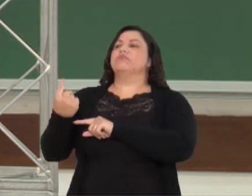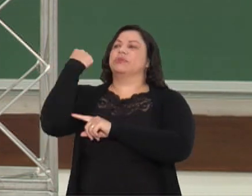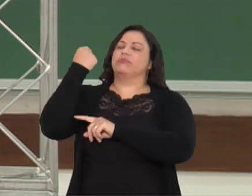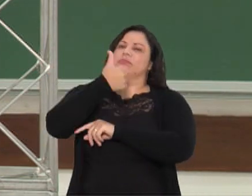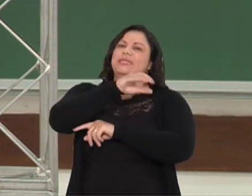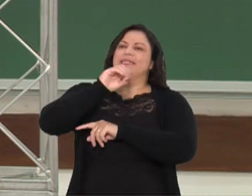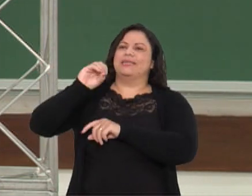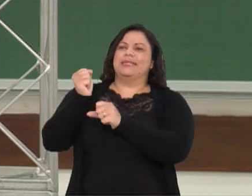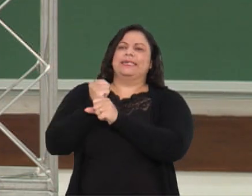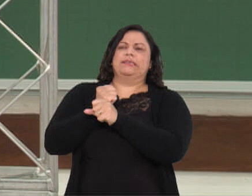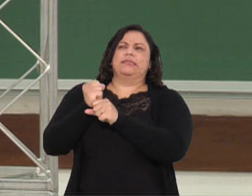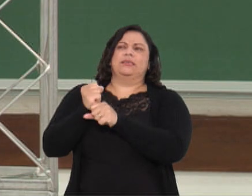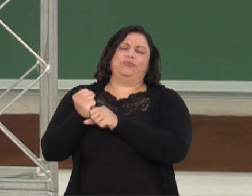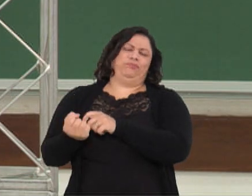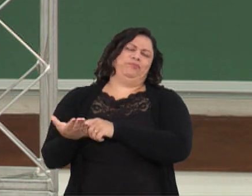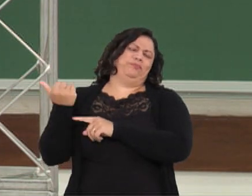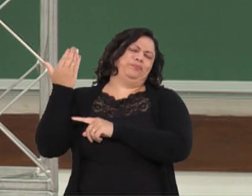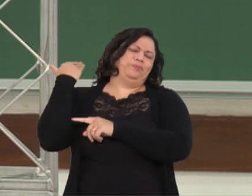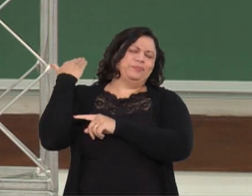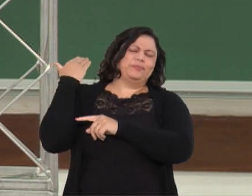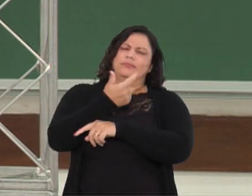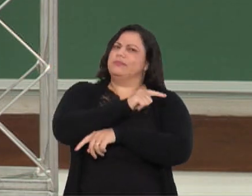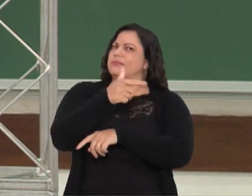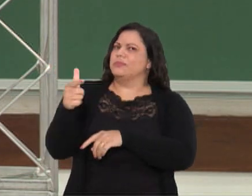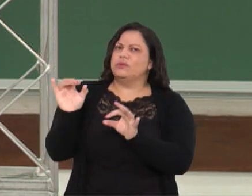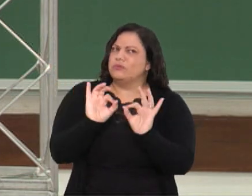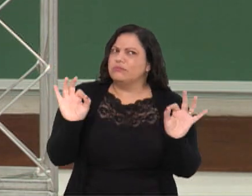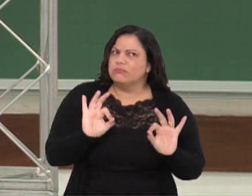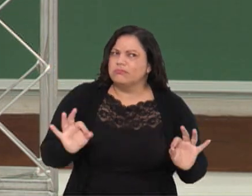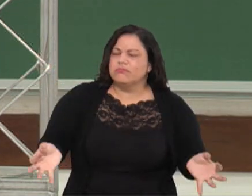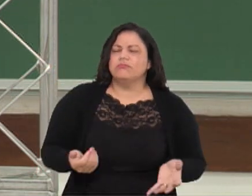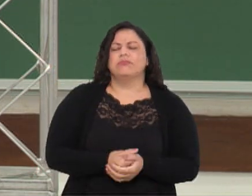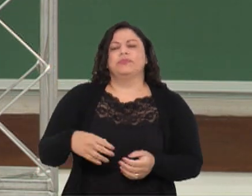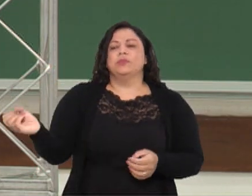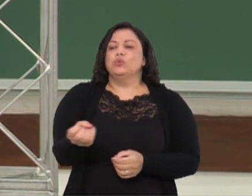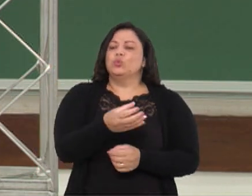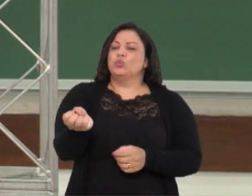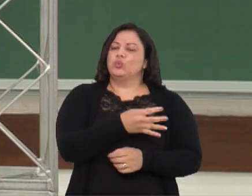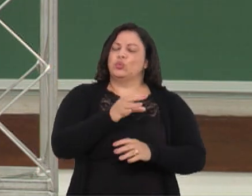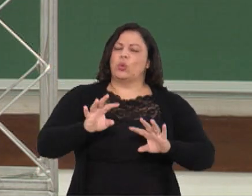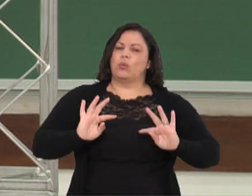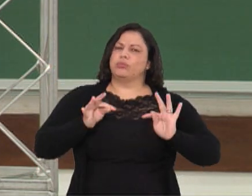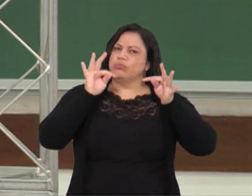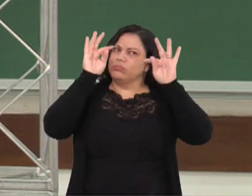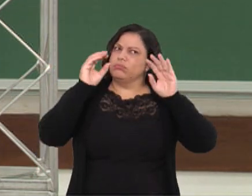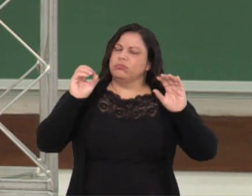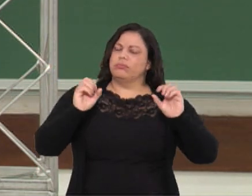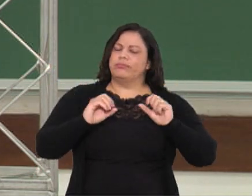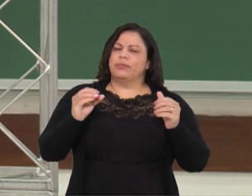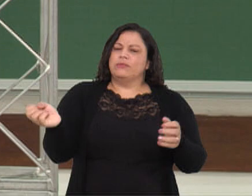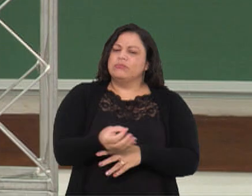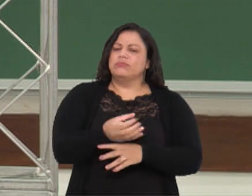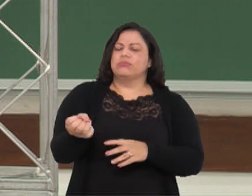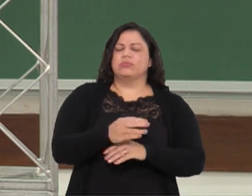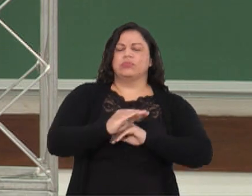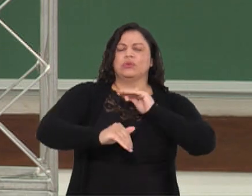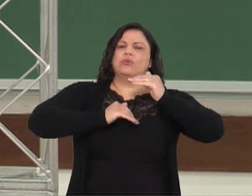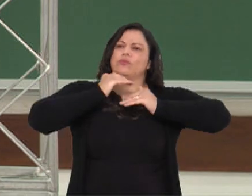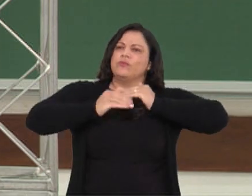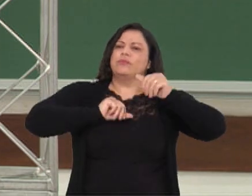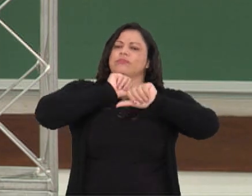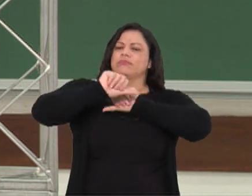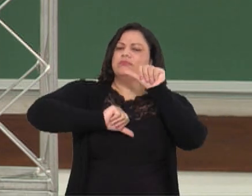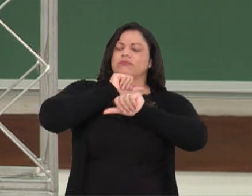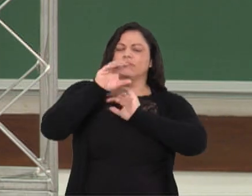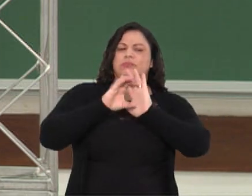anos atrás. Então, de acordo com que esses novos instrumentos surgiram, também foi modificando o conceito de